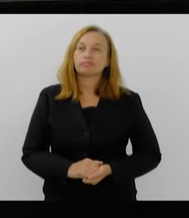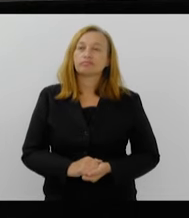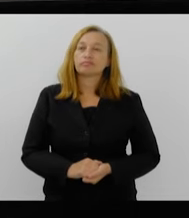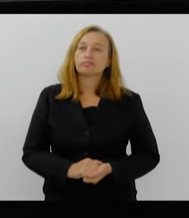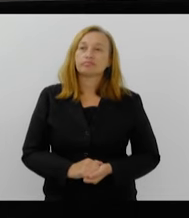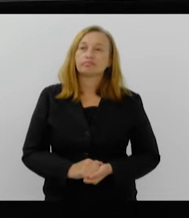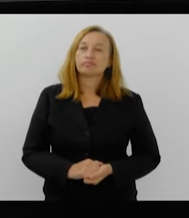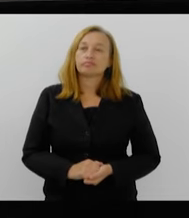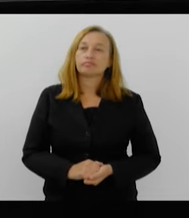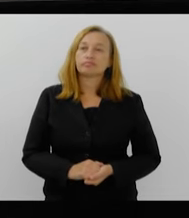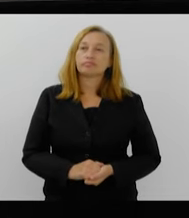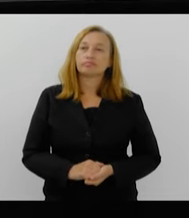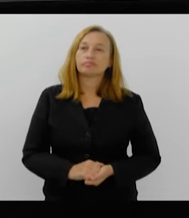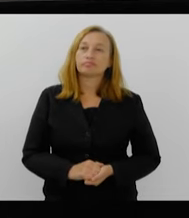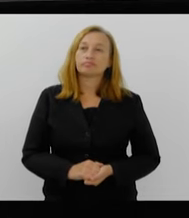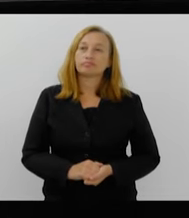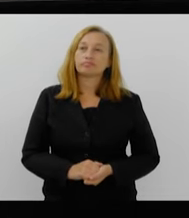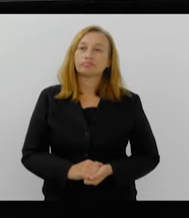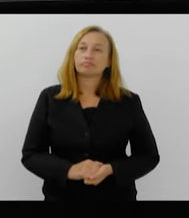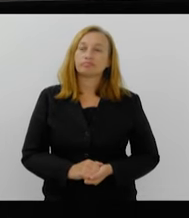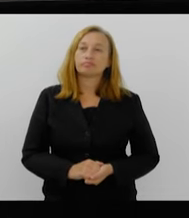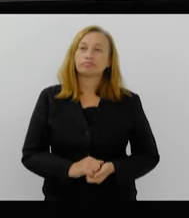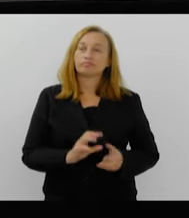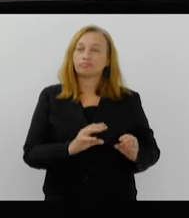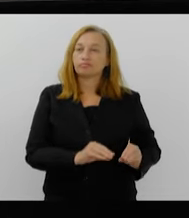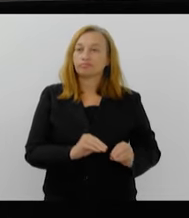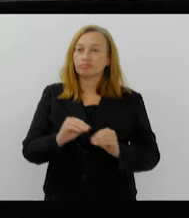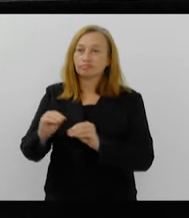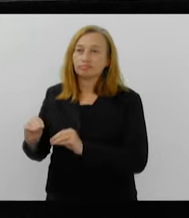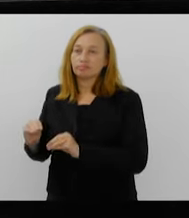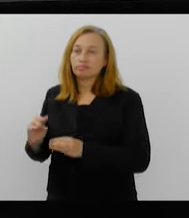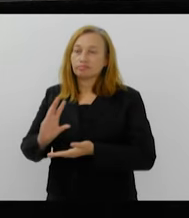o remanejamento dos fundos.